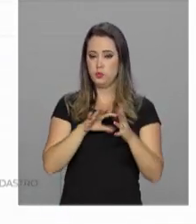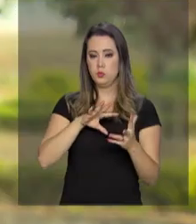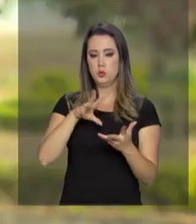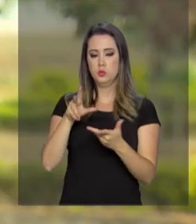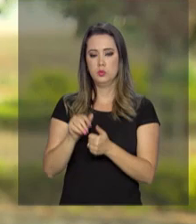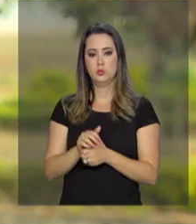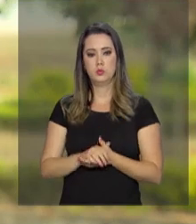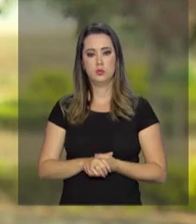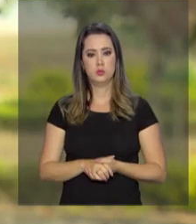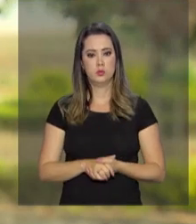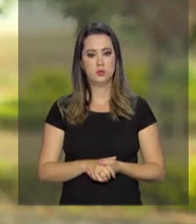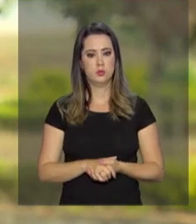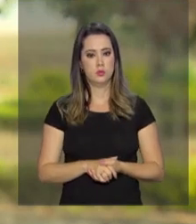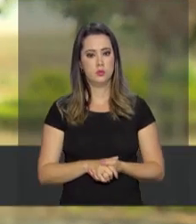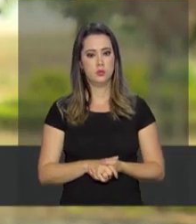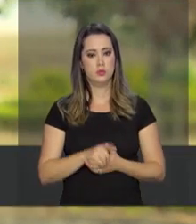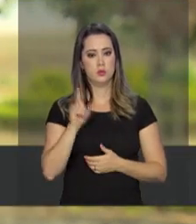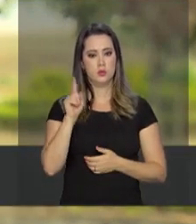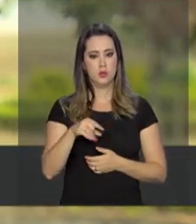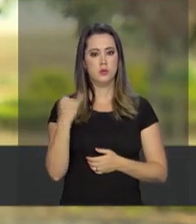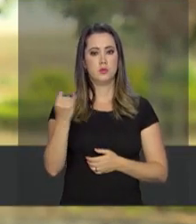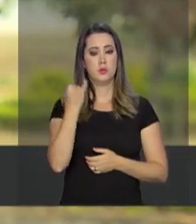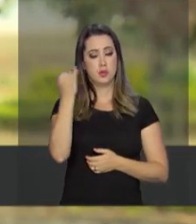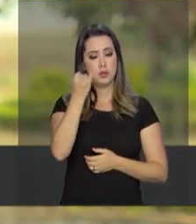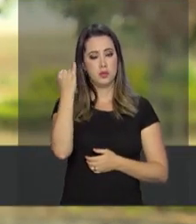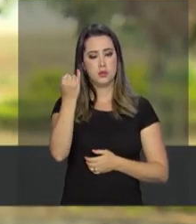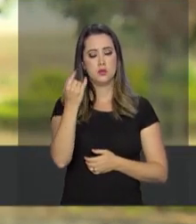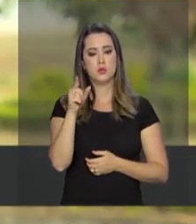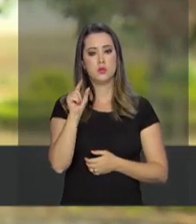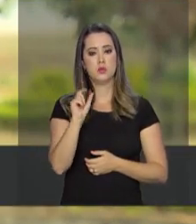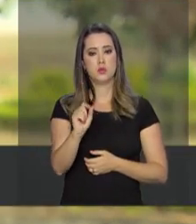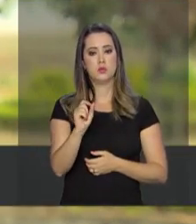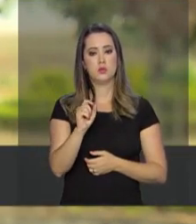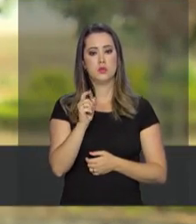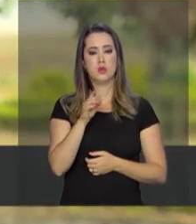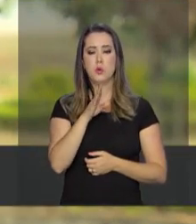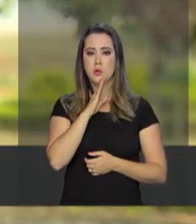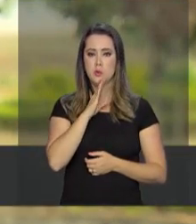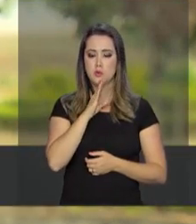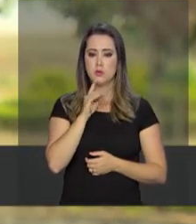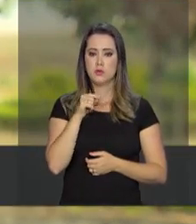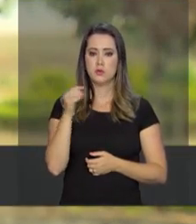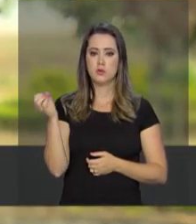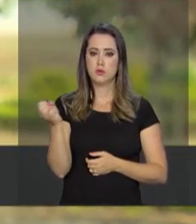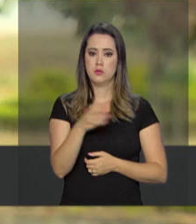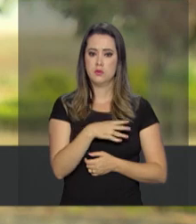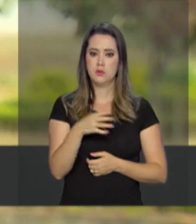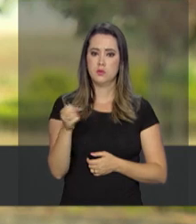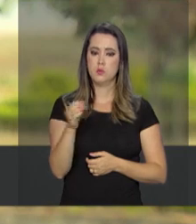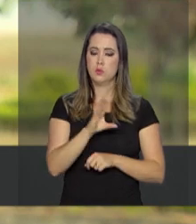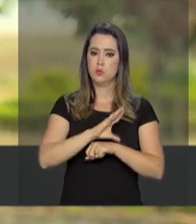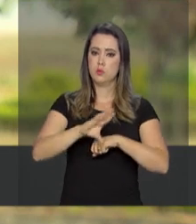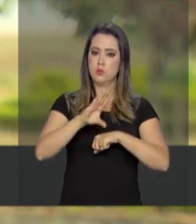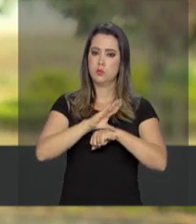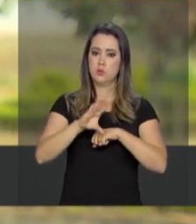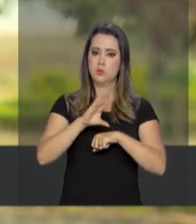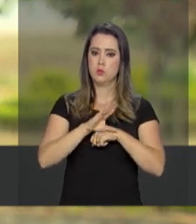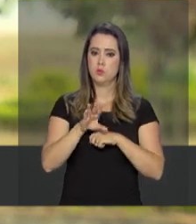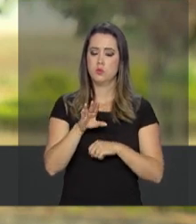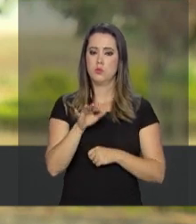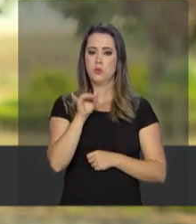afora foi um fator determinante é pra que eu até conhecer esse novo novos cursos como